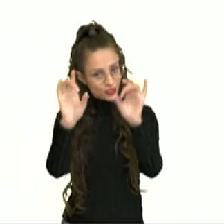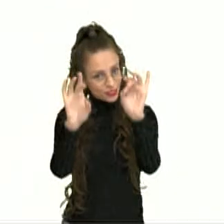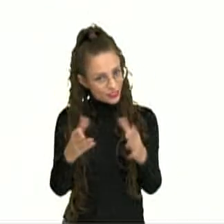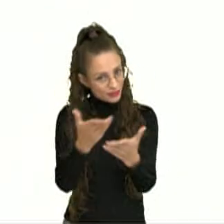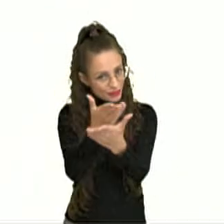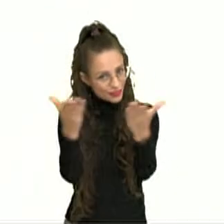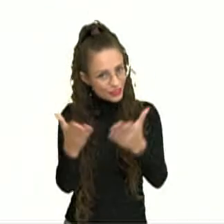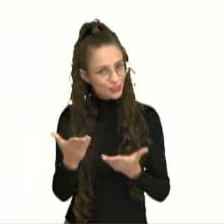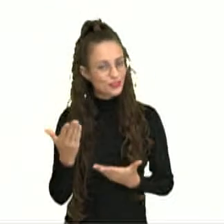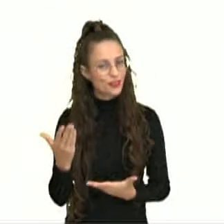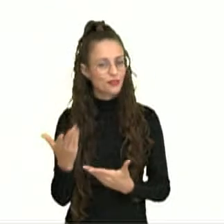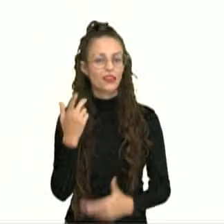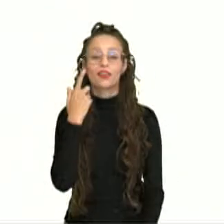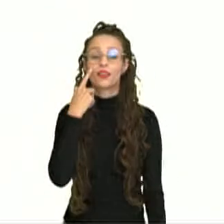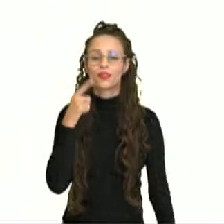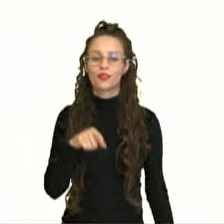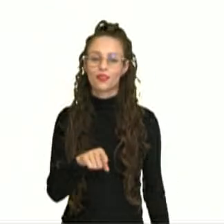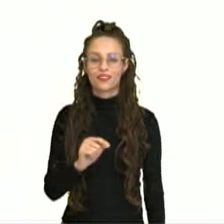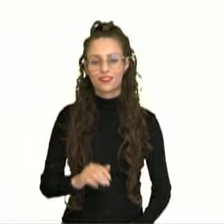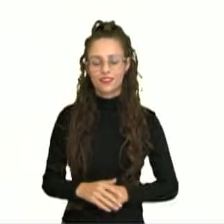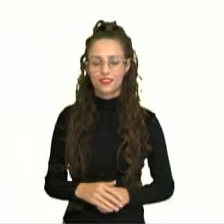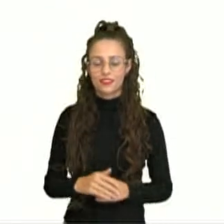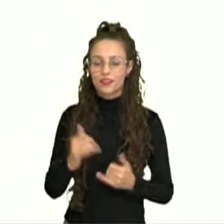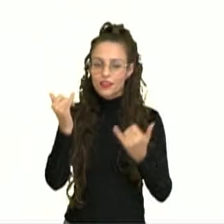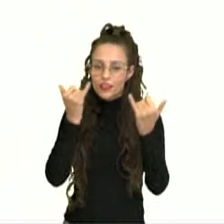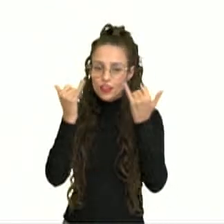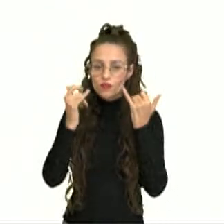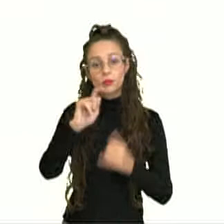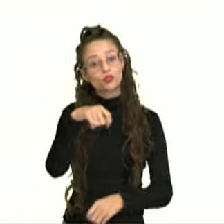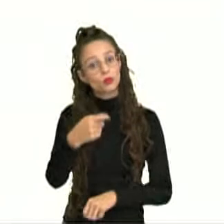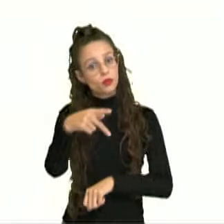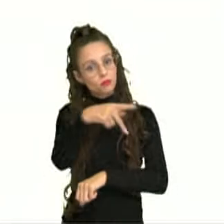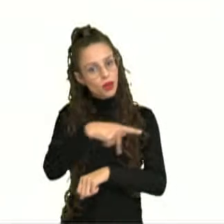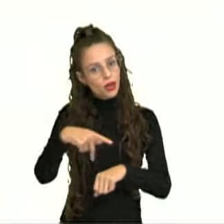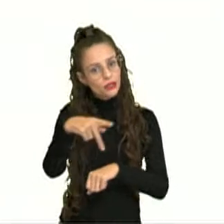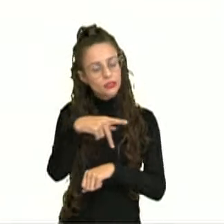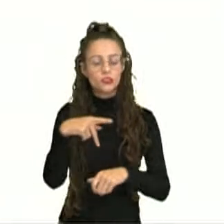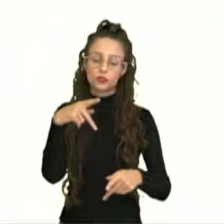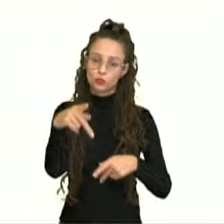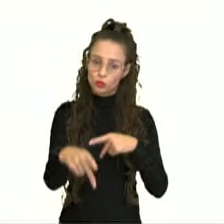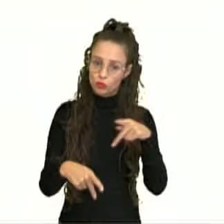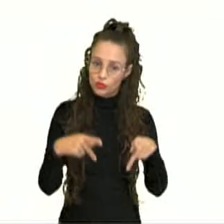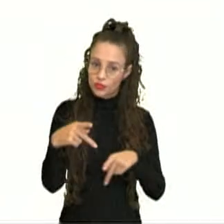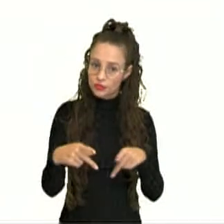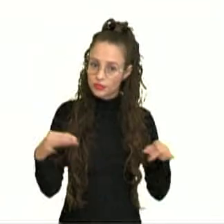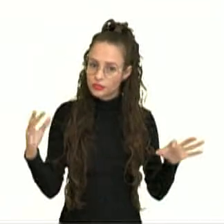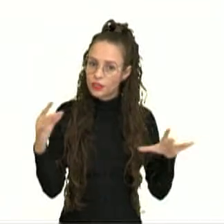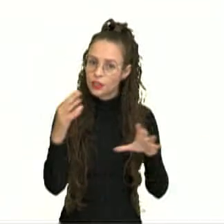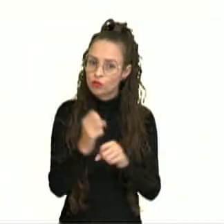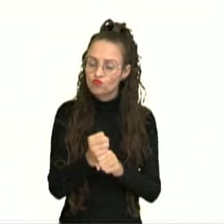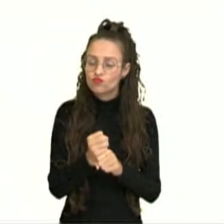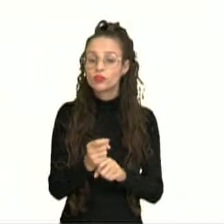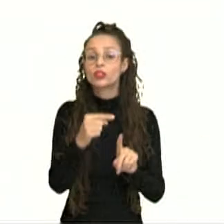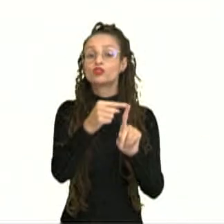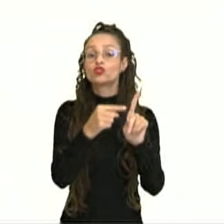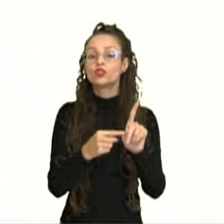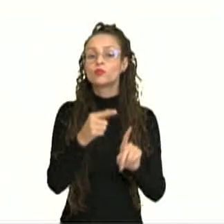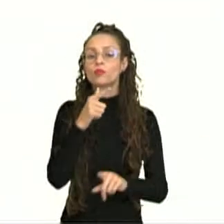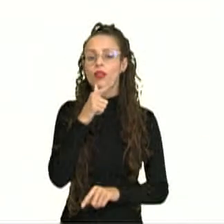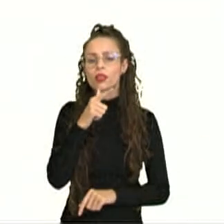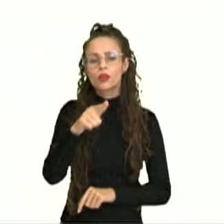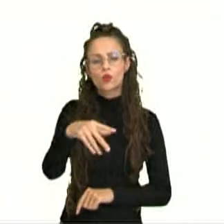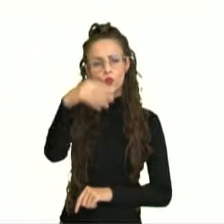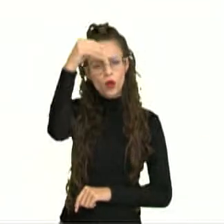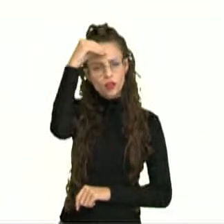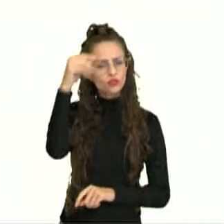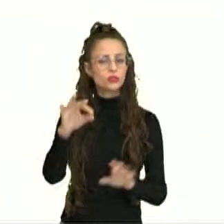meu jovem, olha só, informações sobre o país, a população. Que tipo de linguagem? Simples e direta,